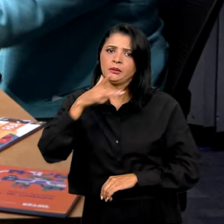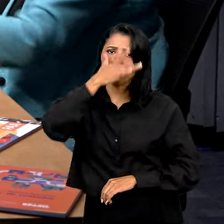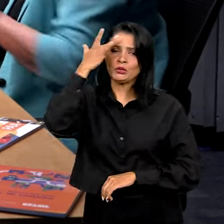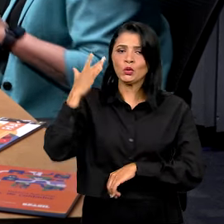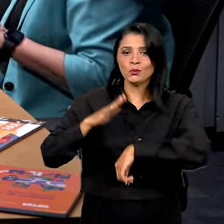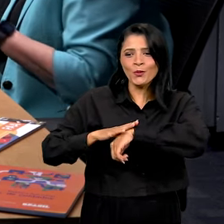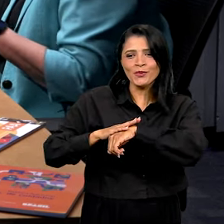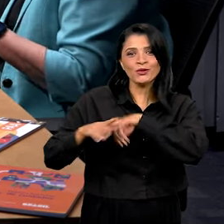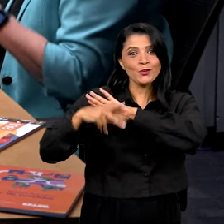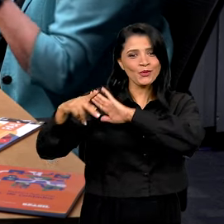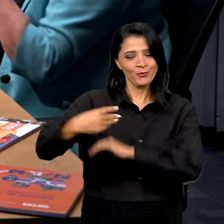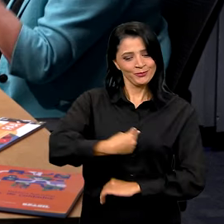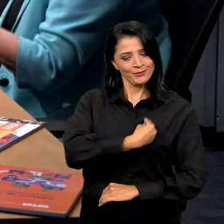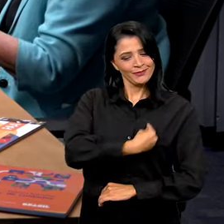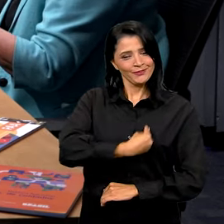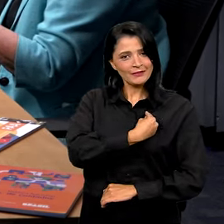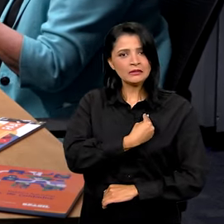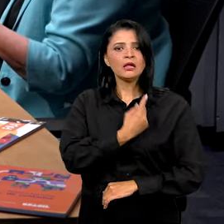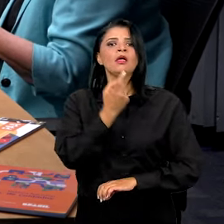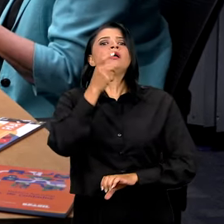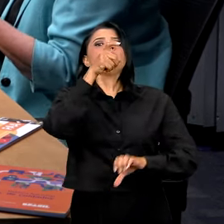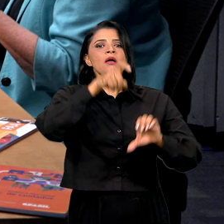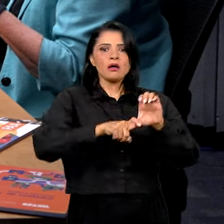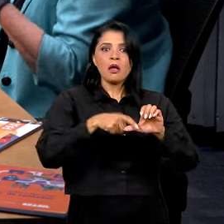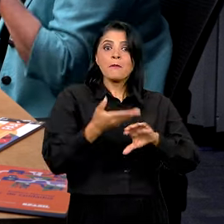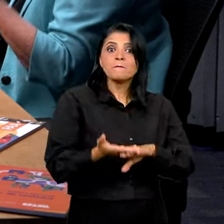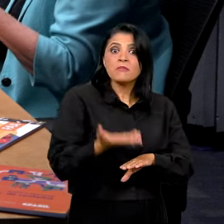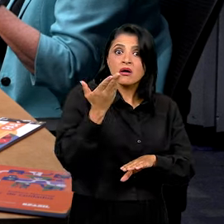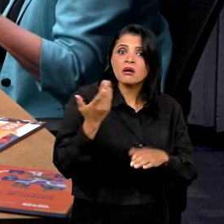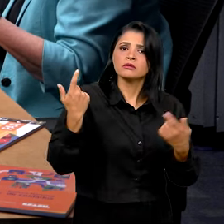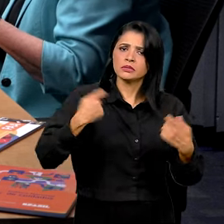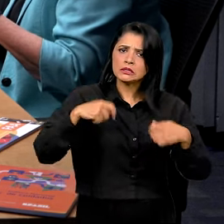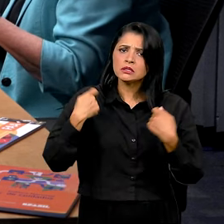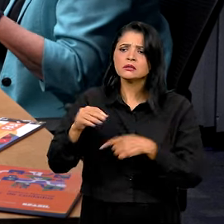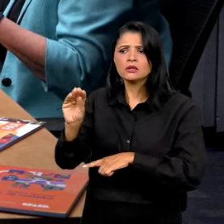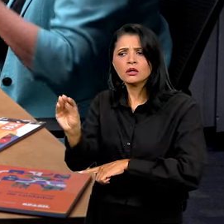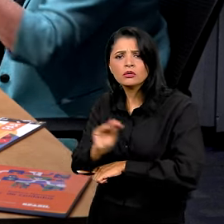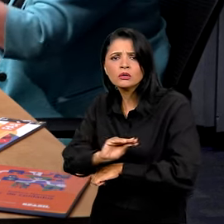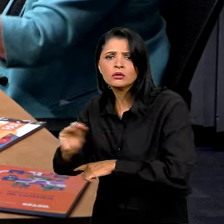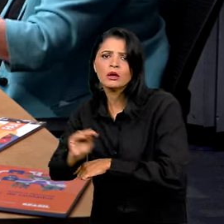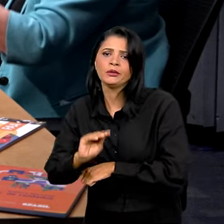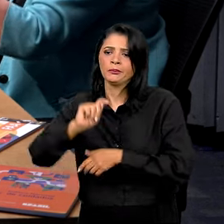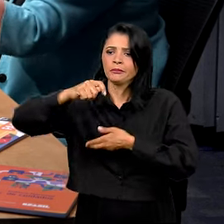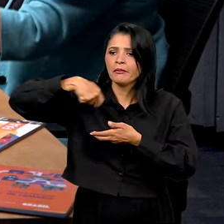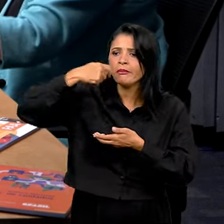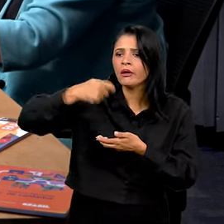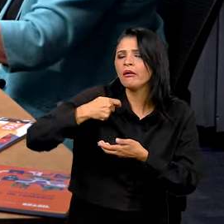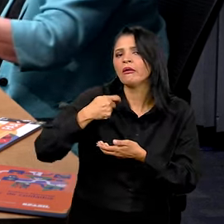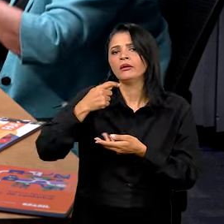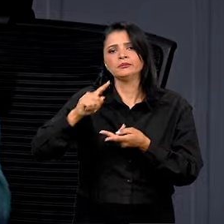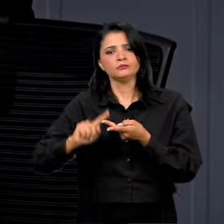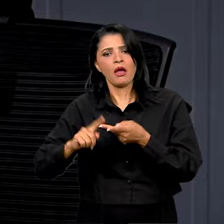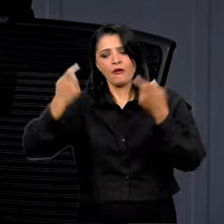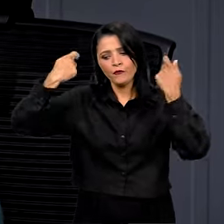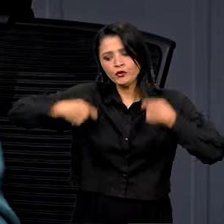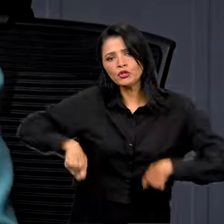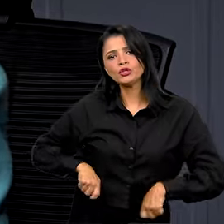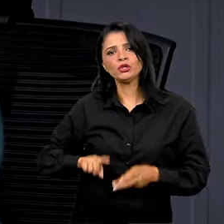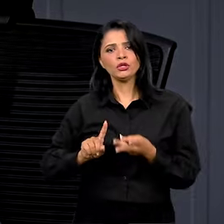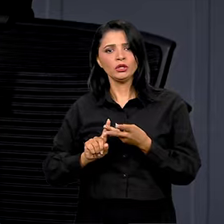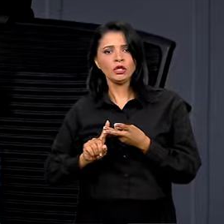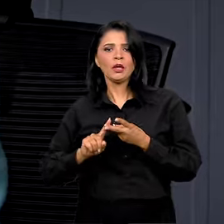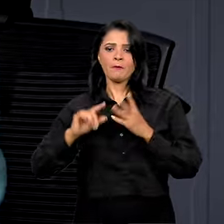momentos do ciclo da vida que tem mais dependên que precisam desses cuidados para se alimentar para vestir